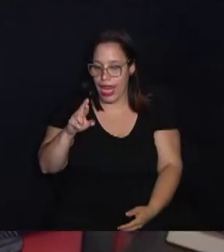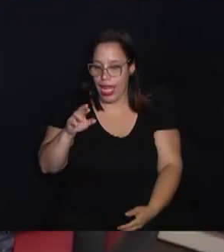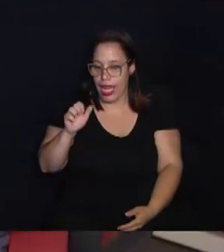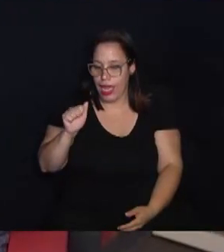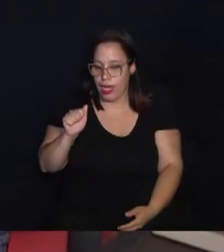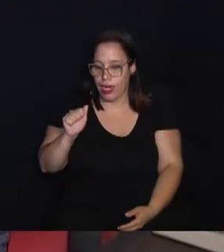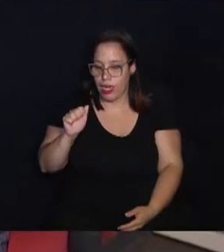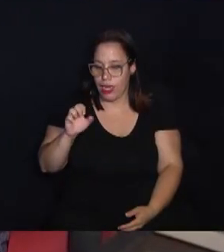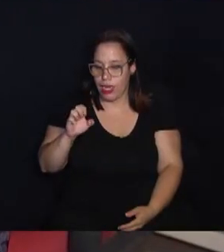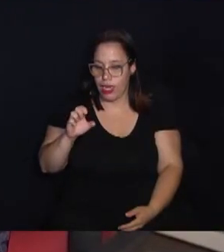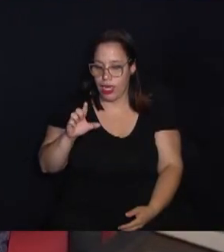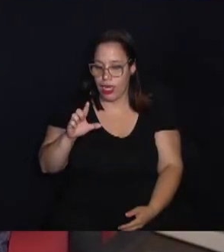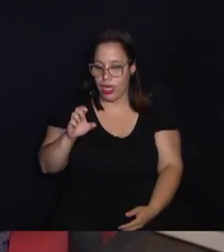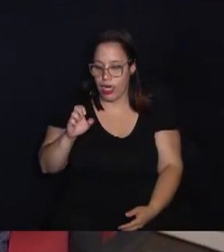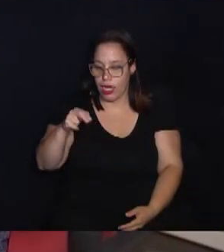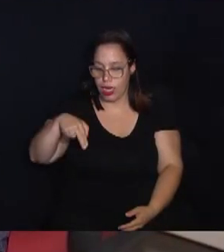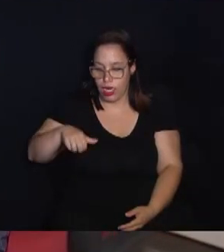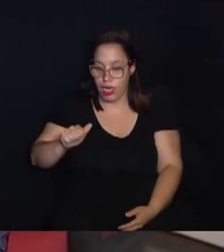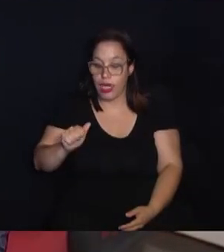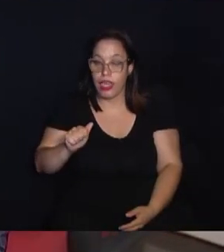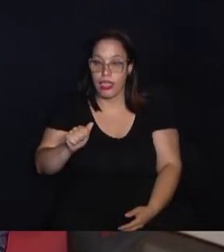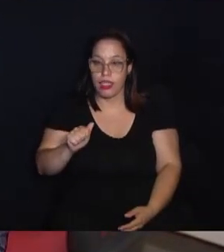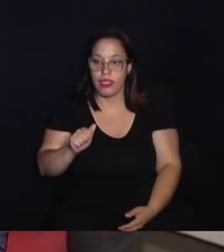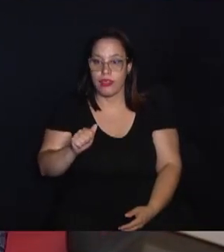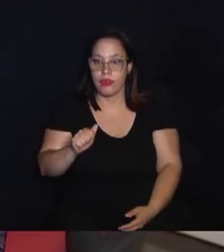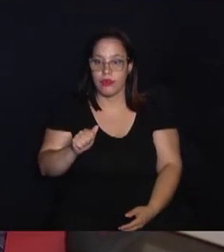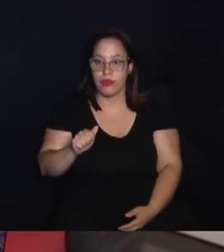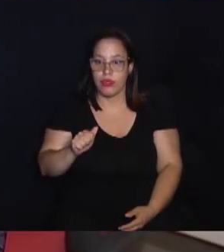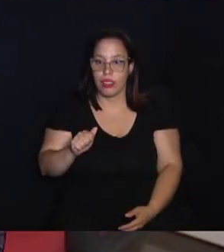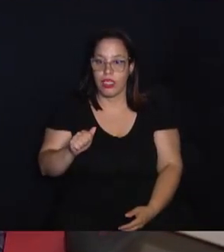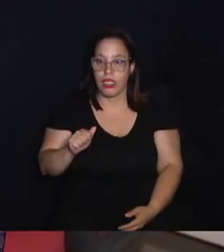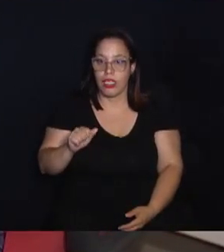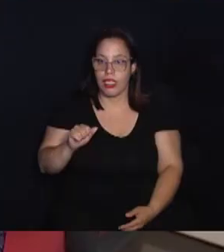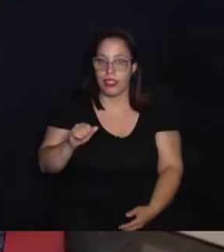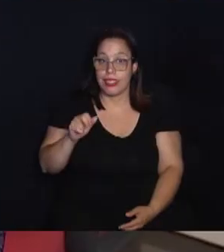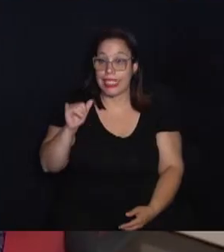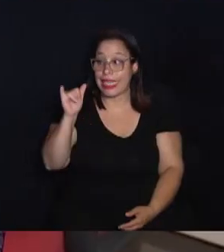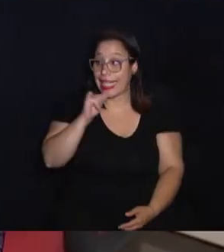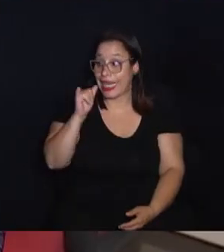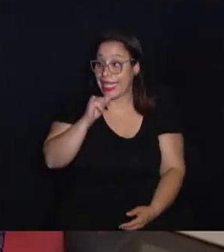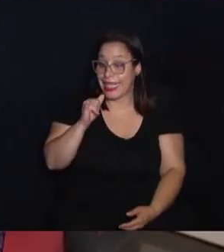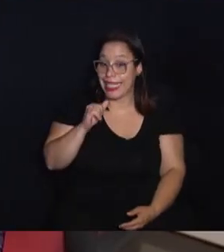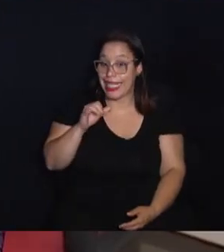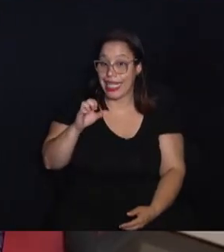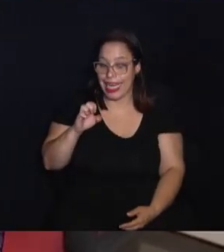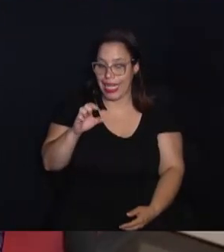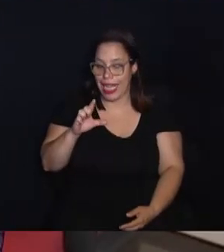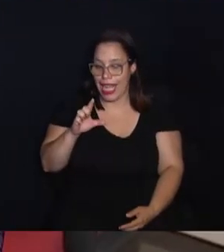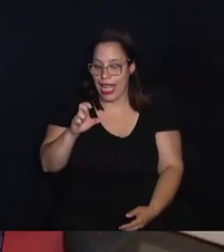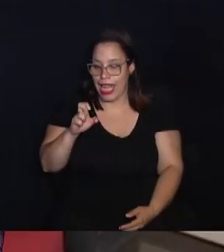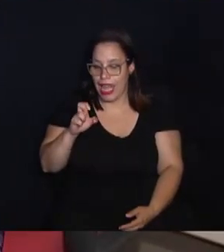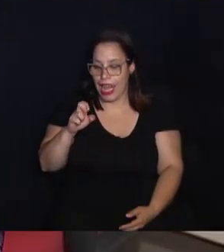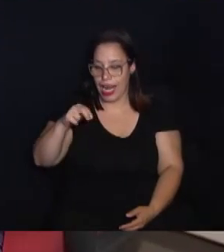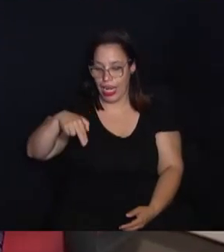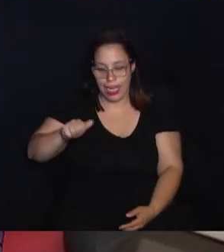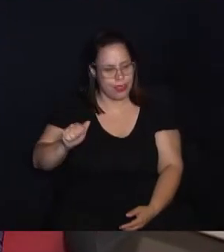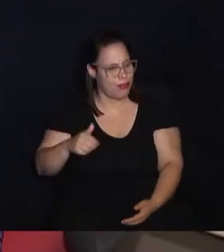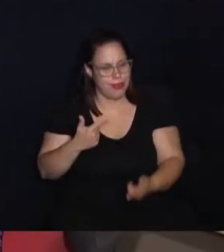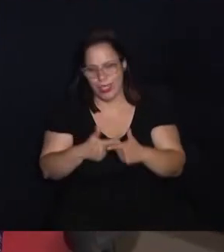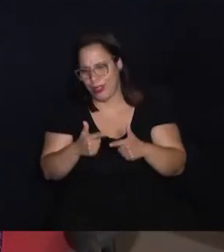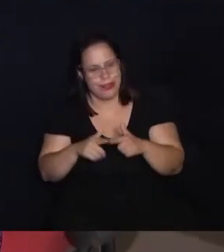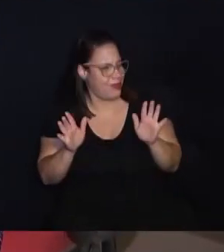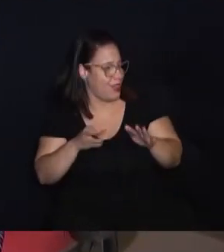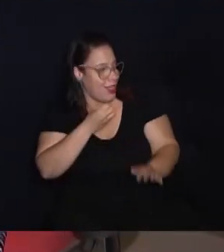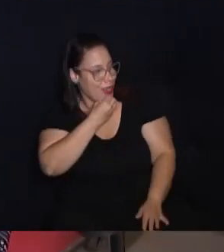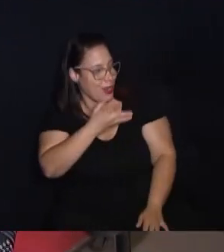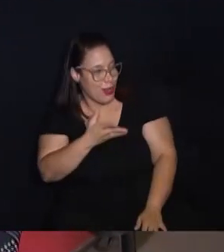como Helena porque é brasileirou, né? Você é italiana, né? Sou. O pessoal já fala Helena, não tem problema nenhum, né? Não tem problema nenhum. Tudo bem